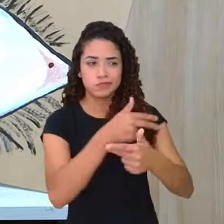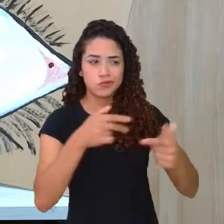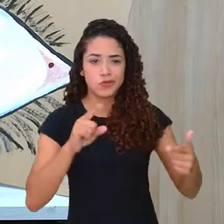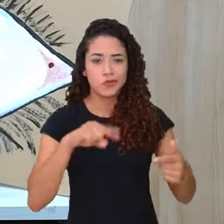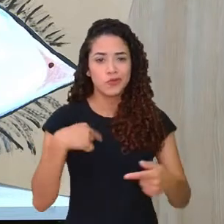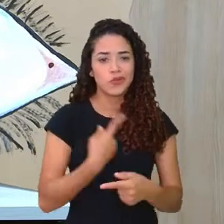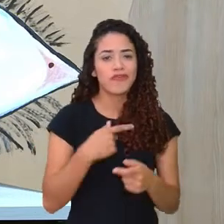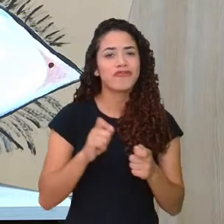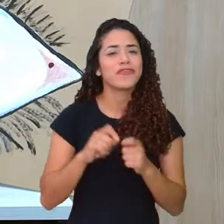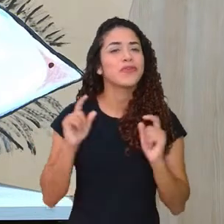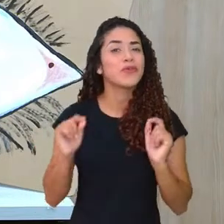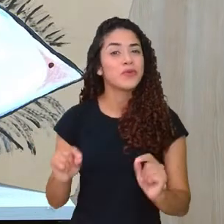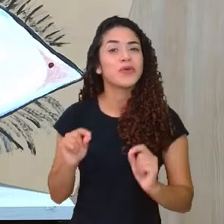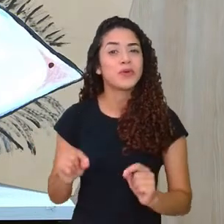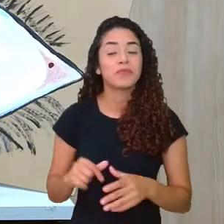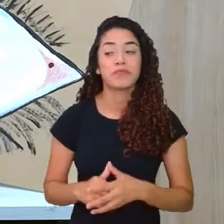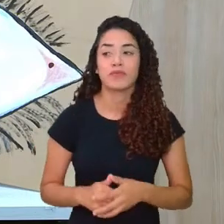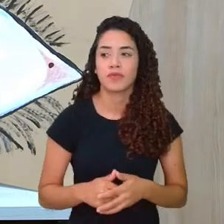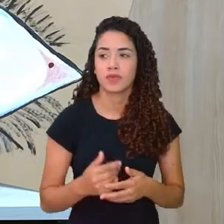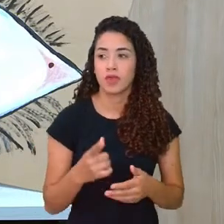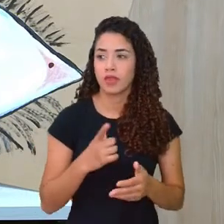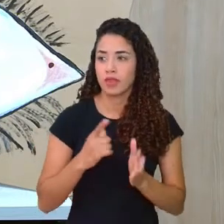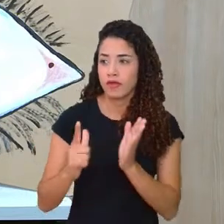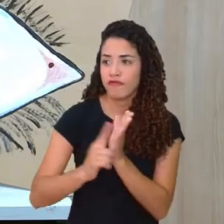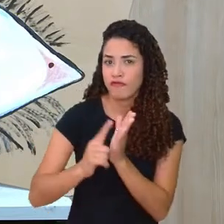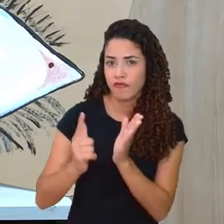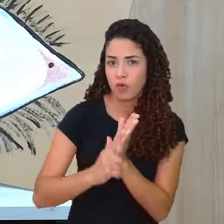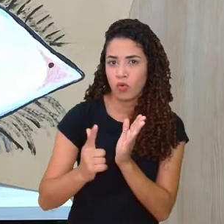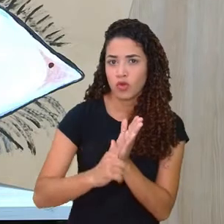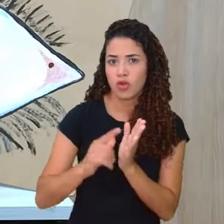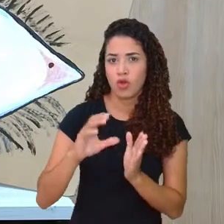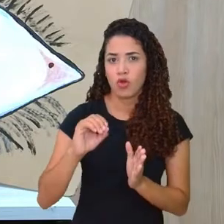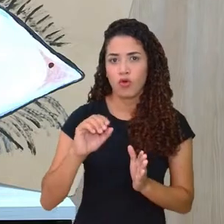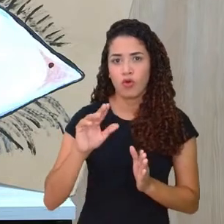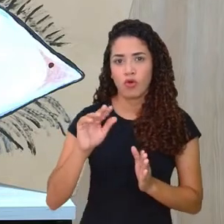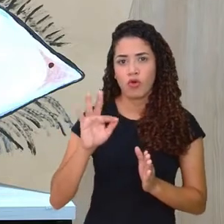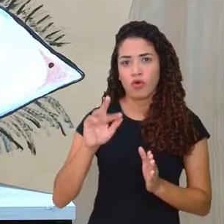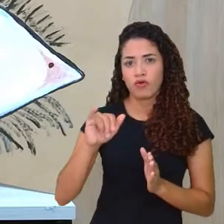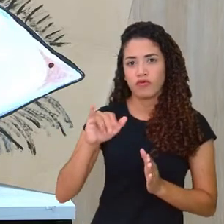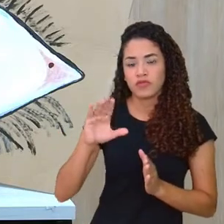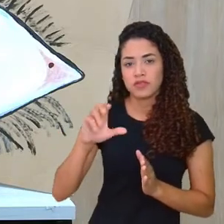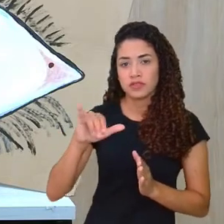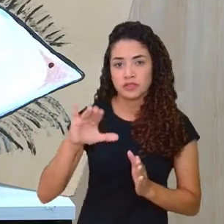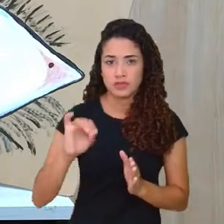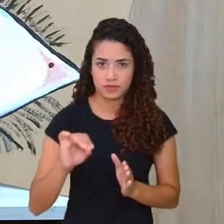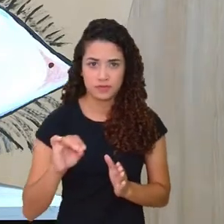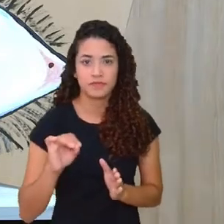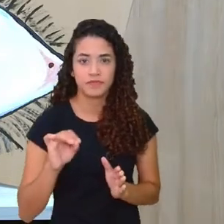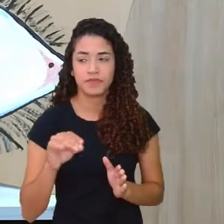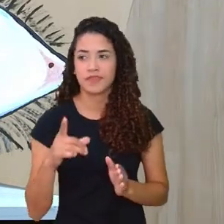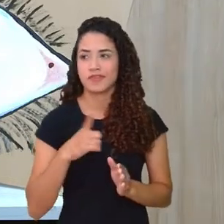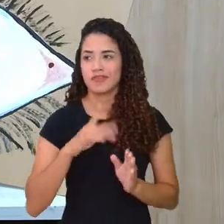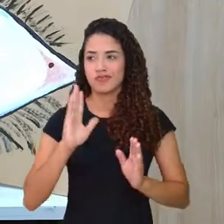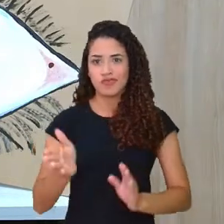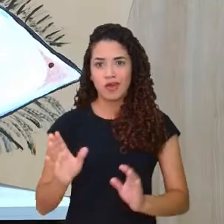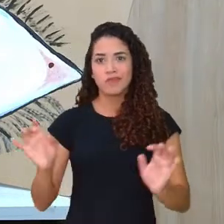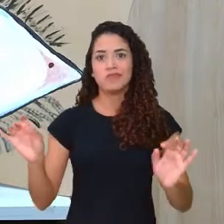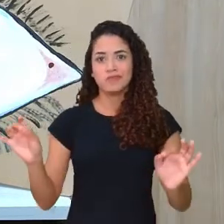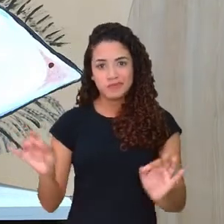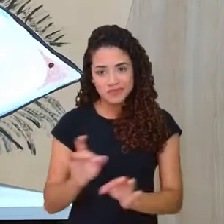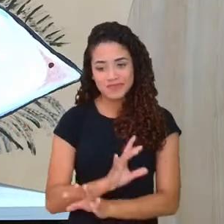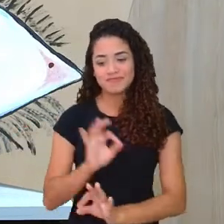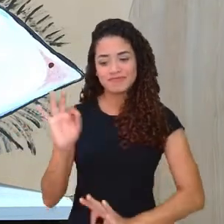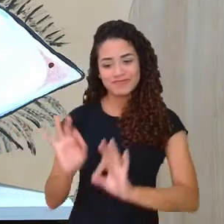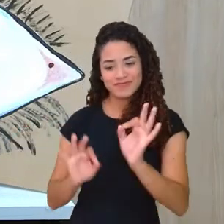vai fazer? Então, na folha de papel ofício, vocês vão ter que... Eu já trouxe aqui o meu prontinho, para a gente